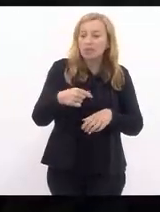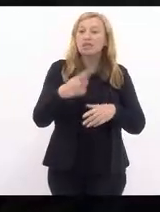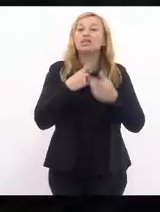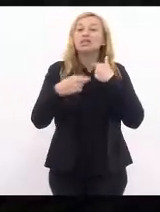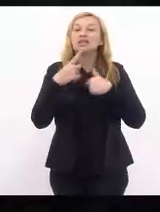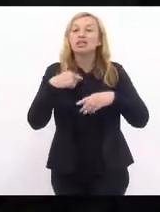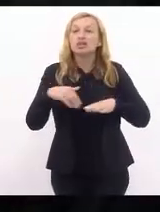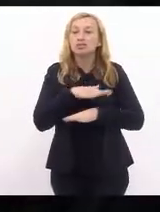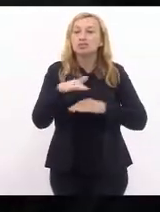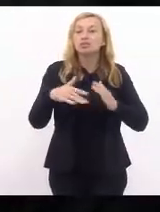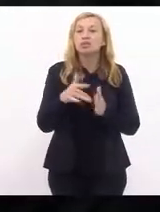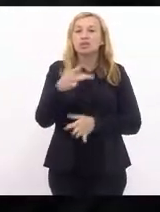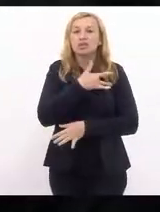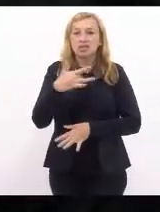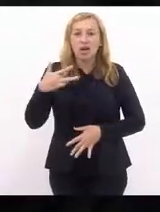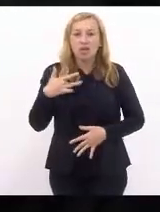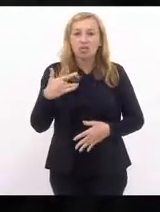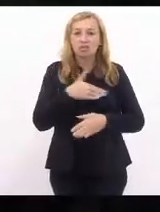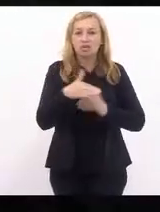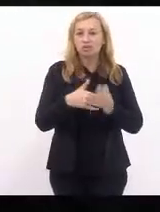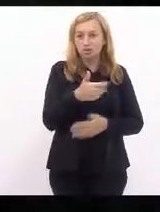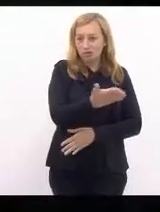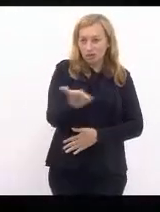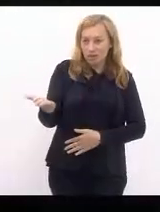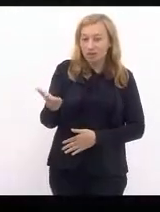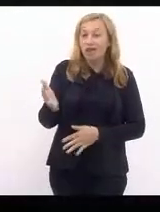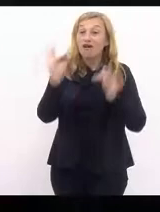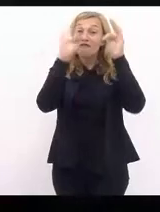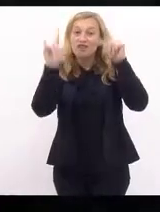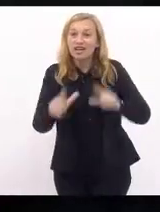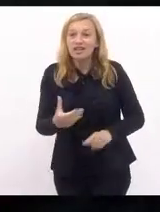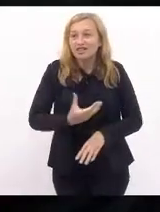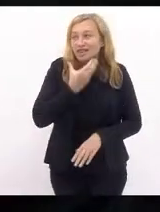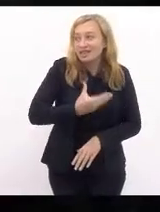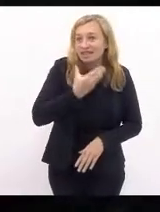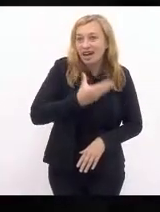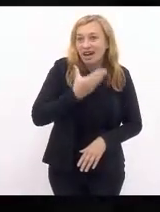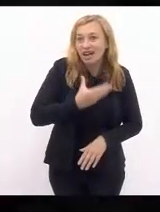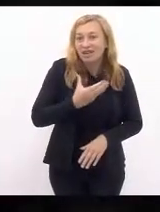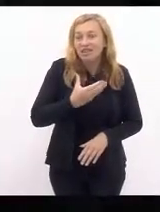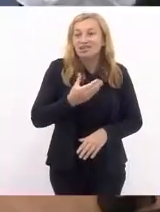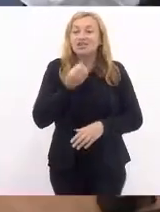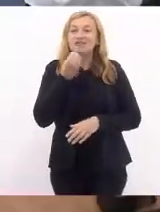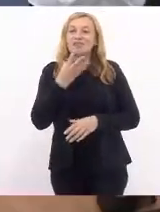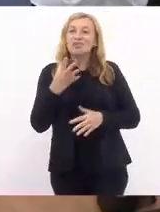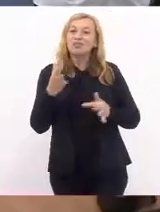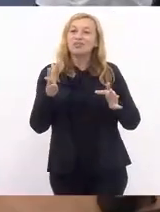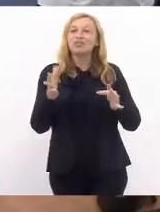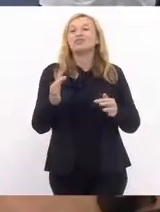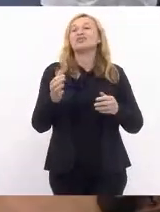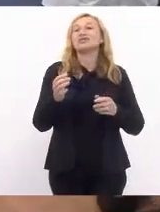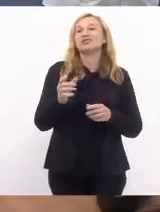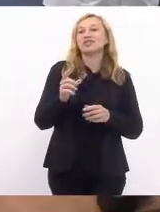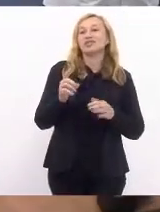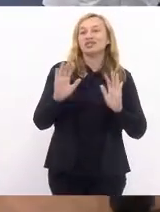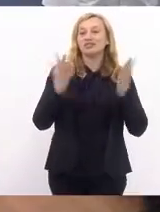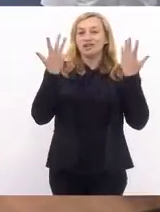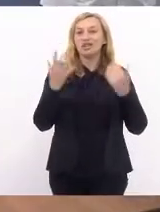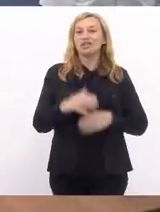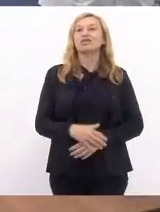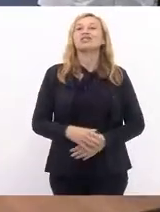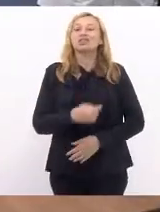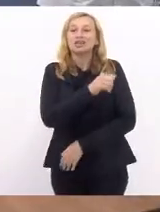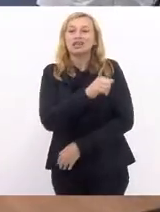desejando aí muita saúde para todos vocês Feliz Natal e boas festas e tal do Daniel